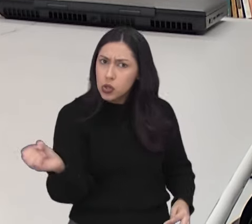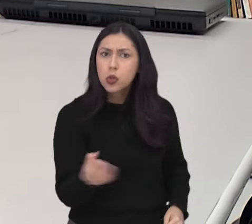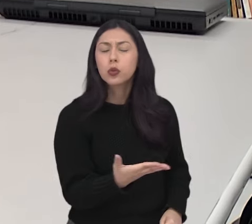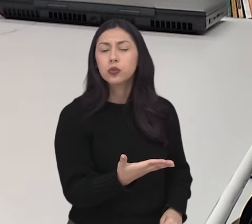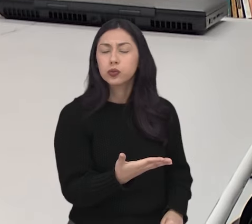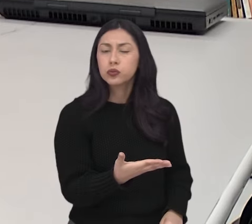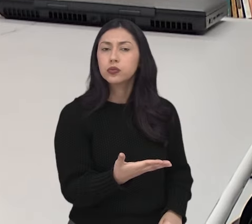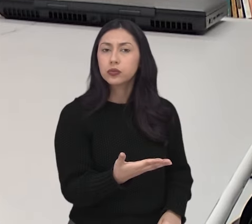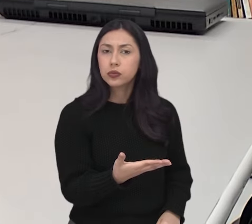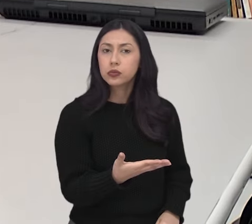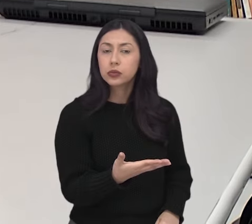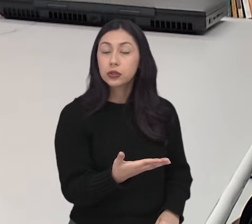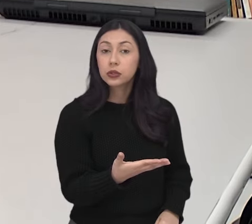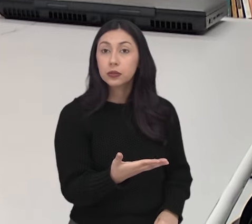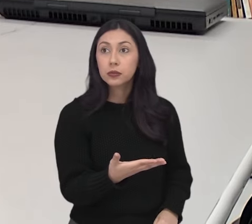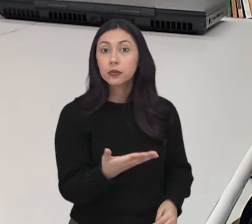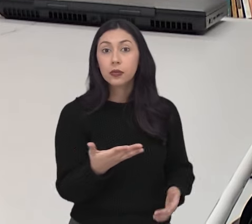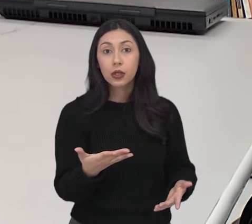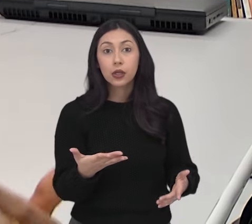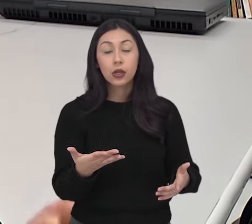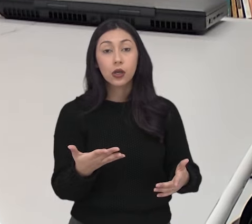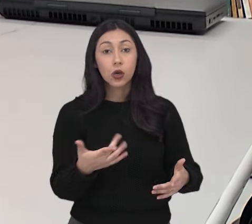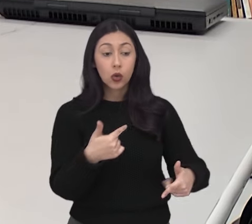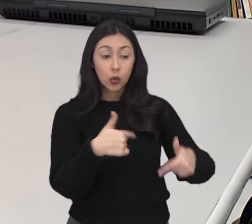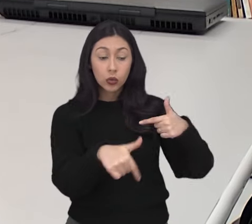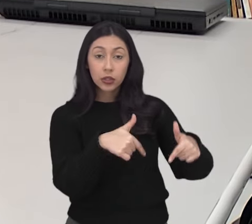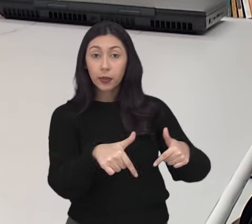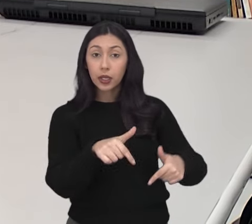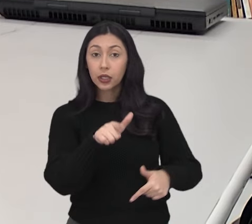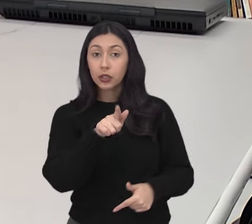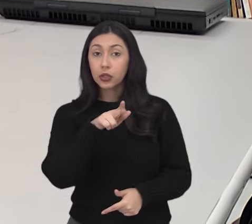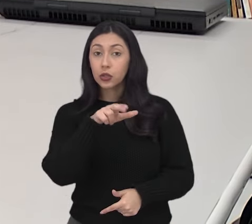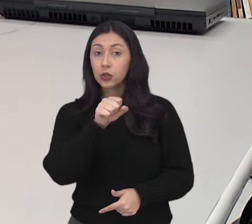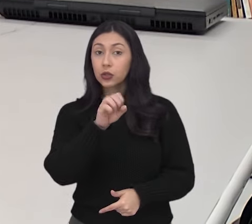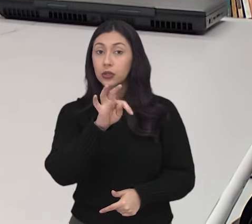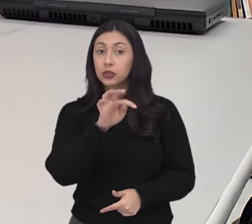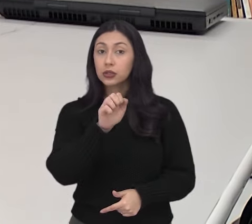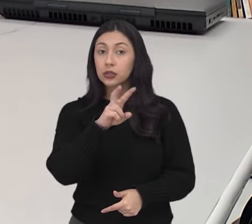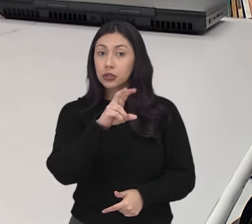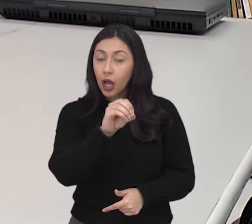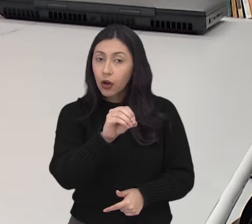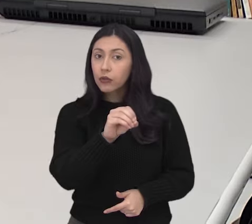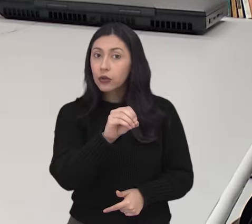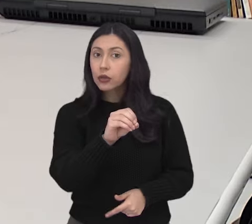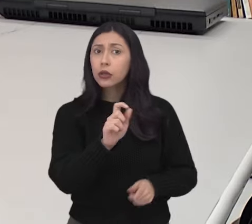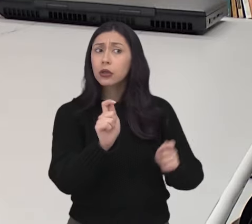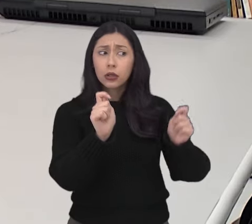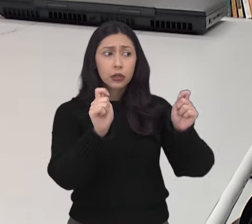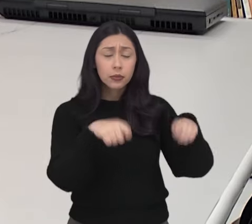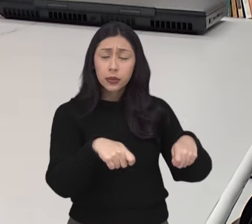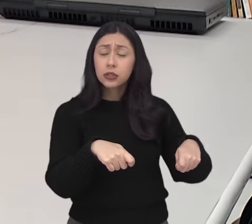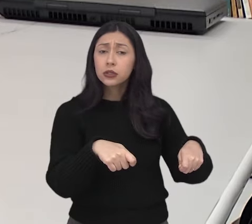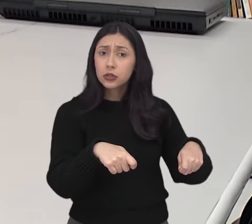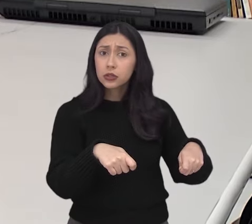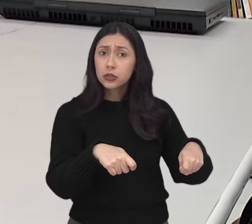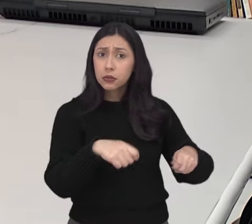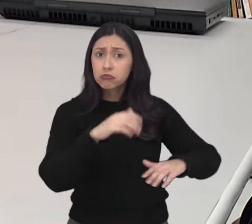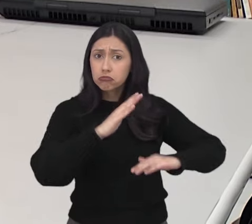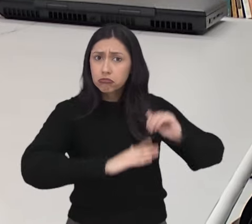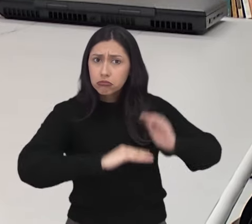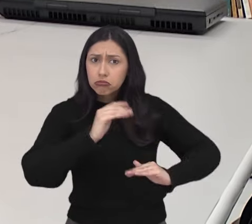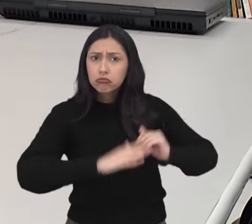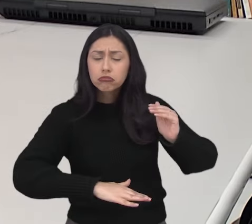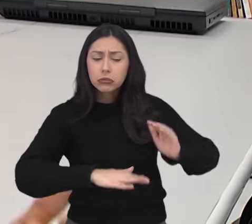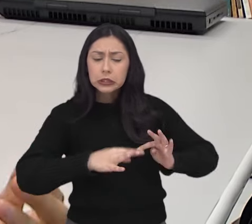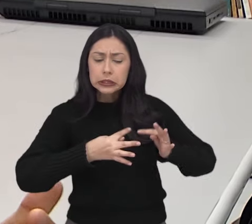duais né então Eh o próprio trabalho do do Coronel Gustavo como o professor comentou aí né a possibilidade de eh eh